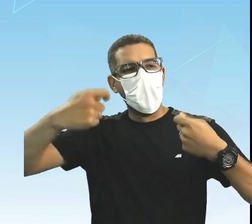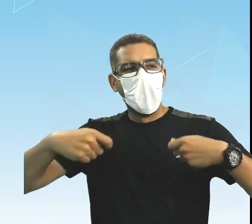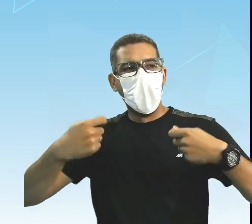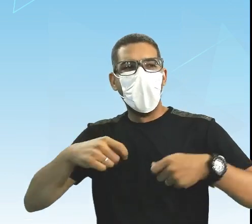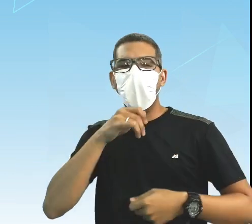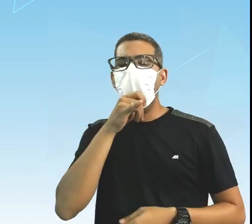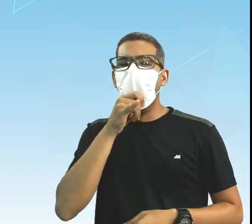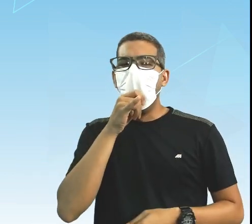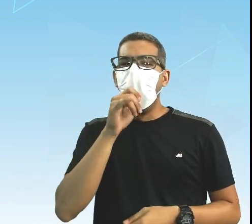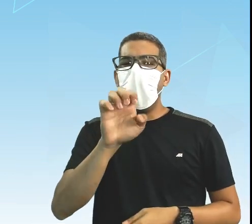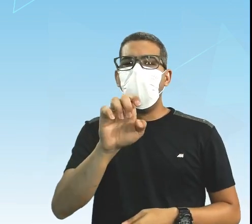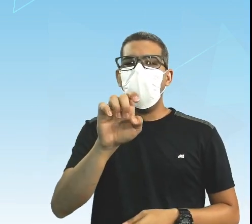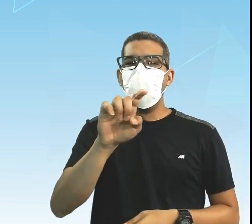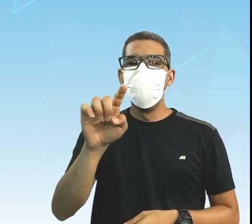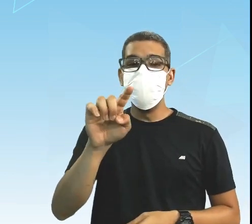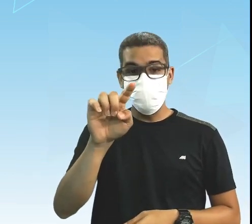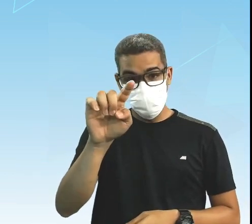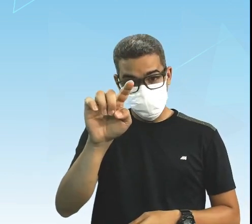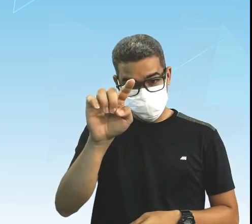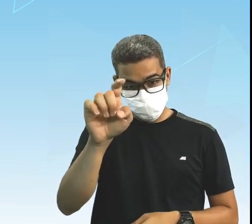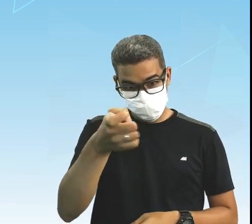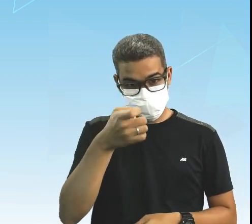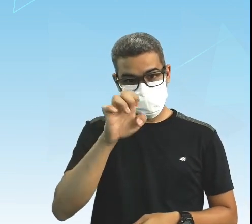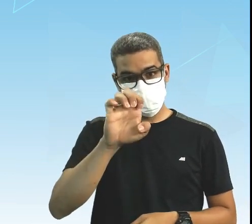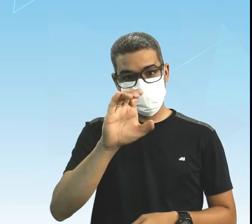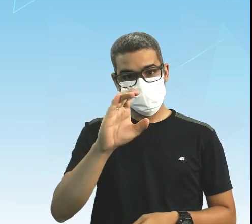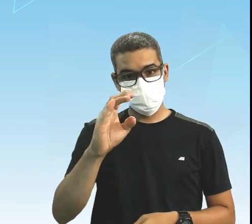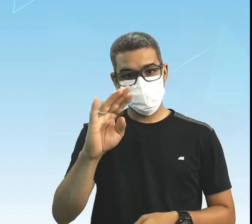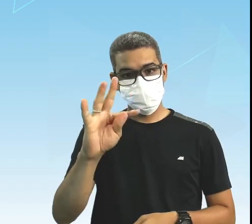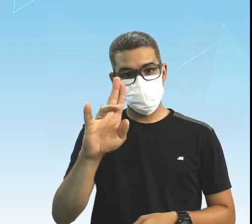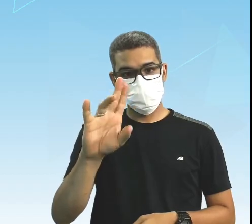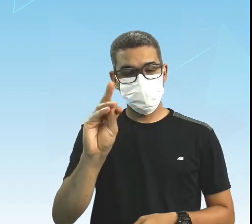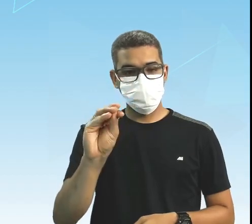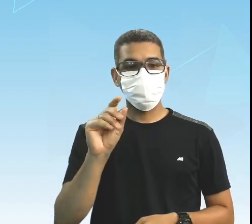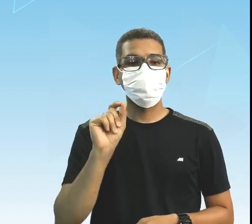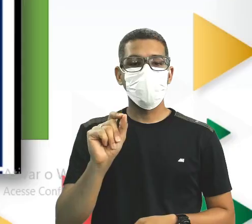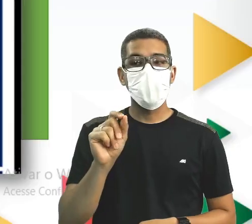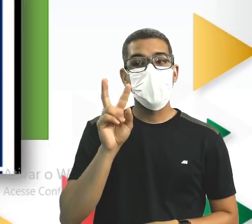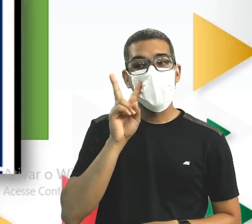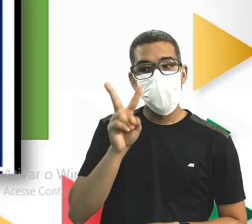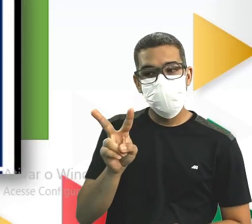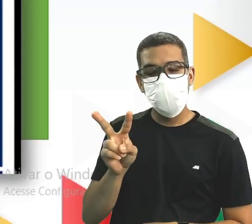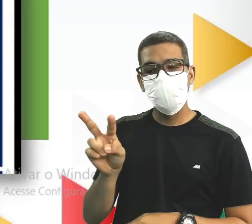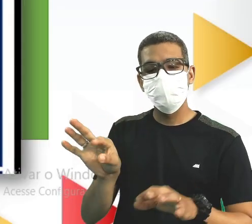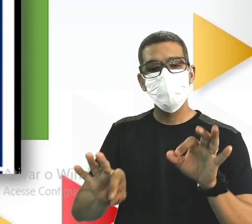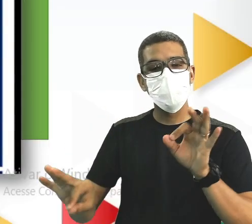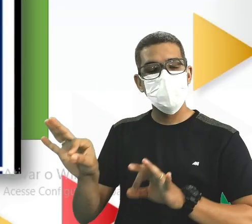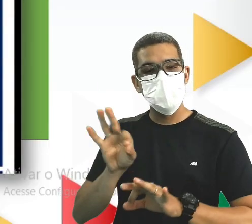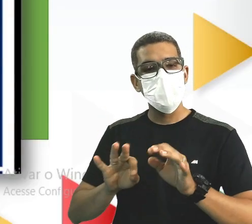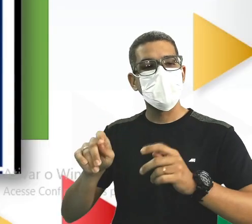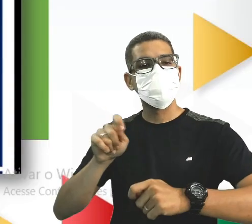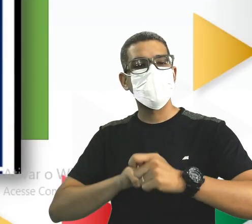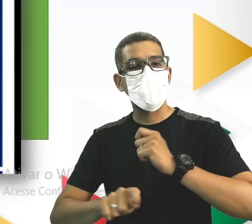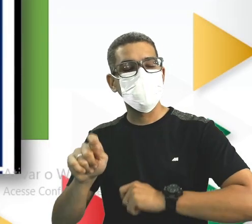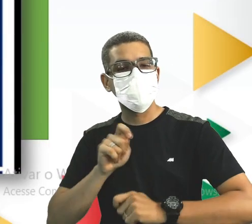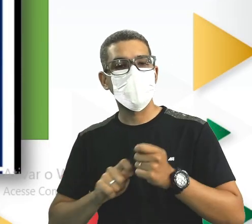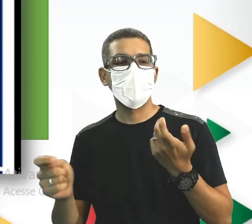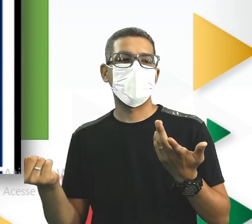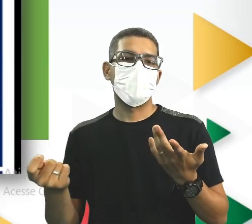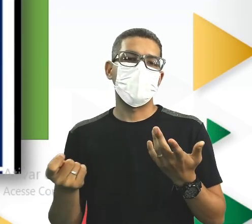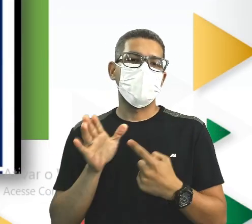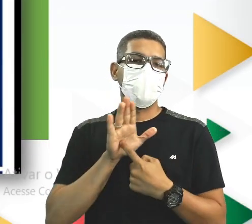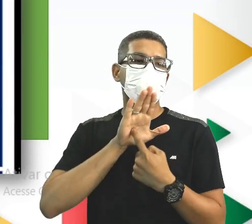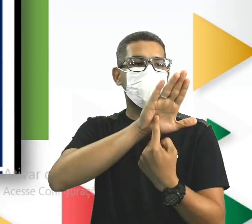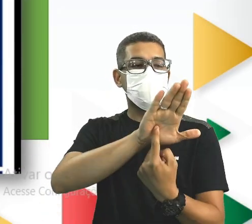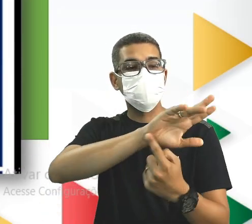executivo faz mesmo? Bom, ele vai dirigir, ele vai administrar o governo, vai apresentar